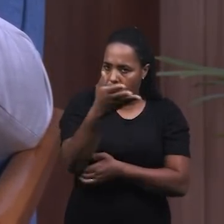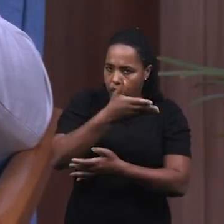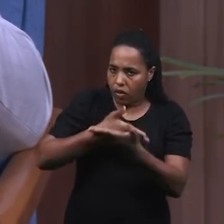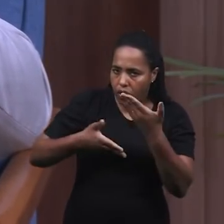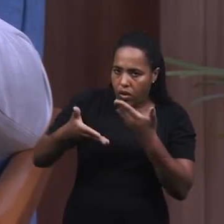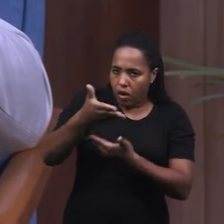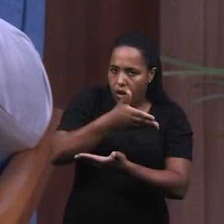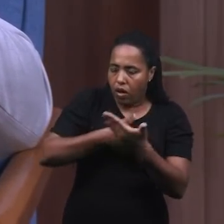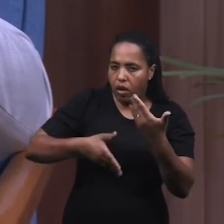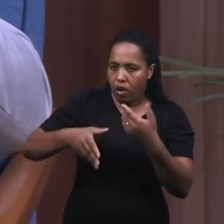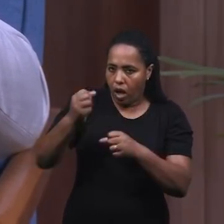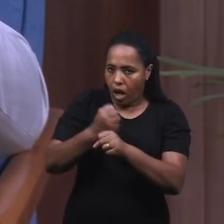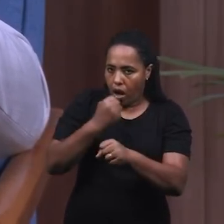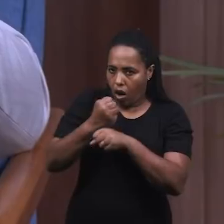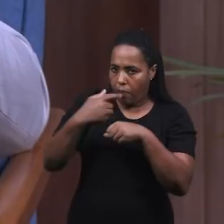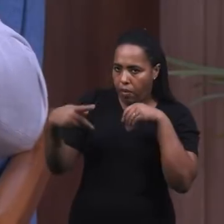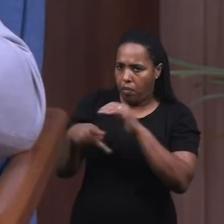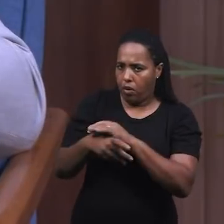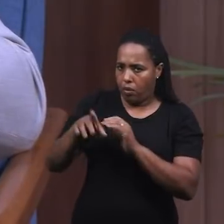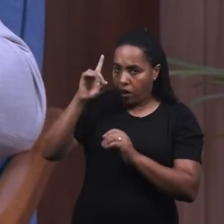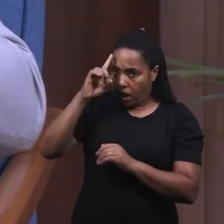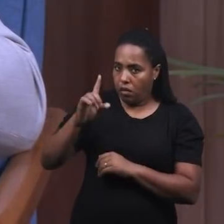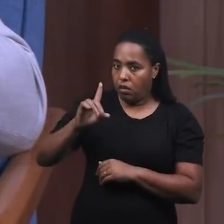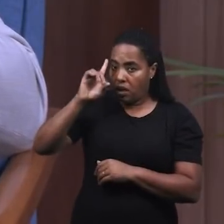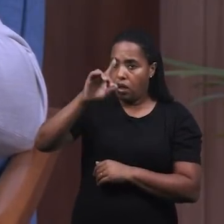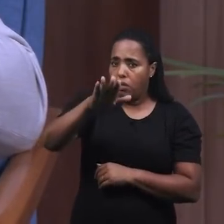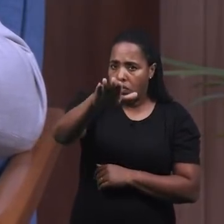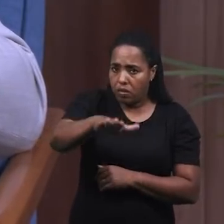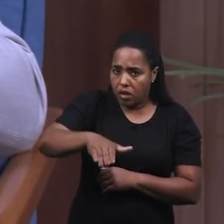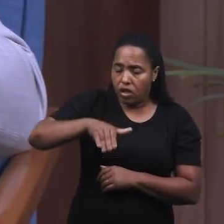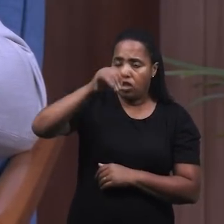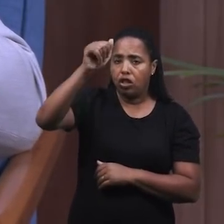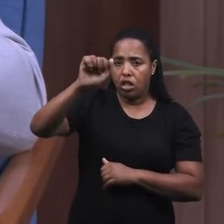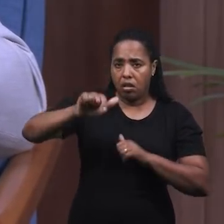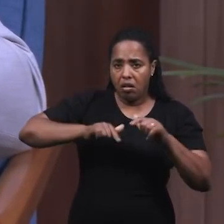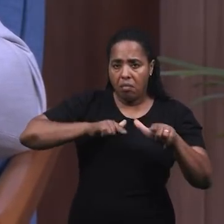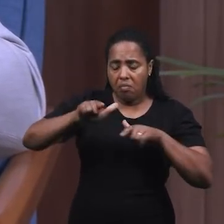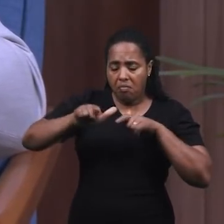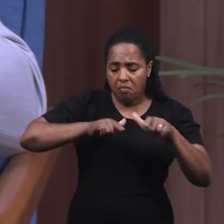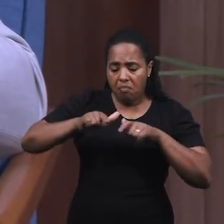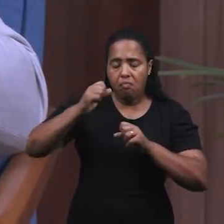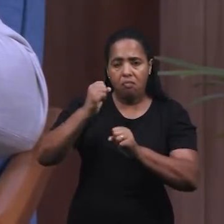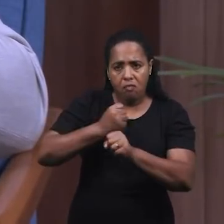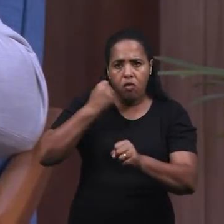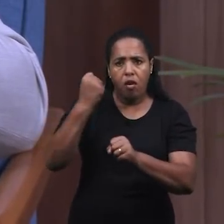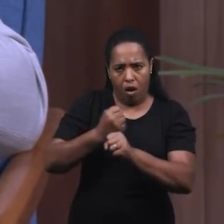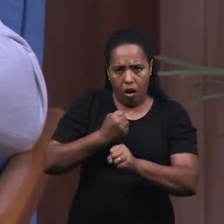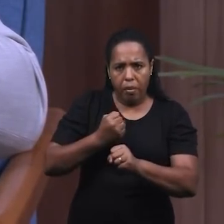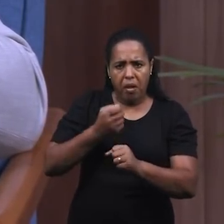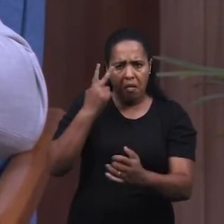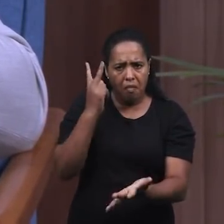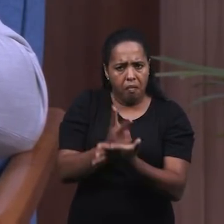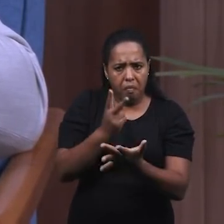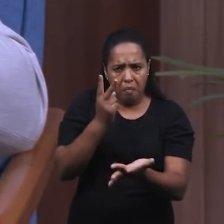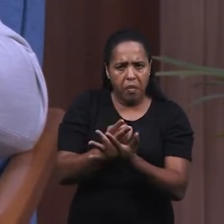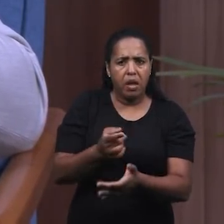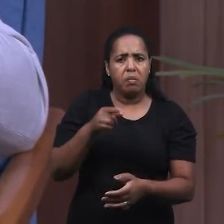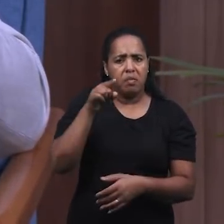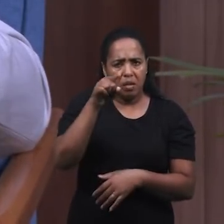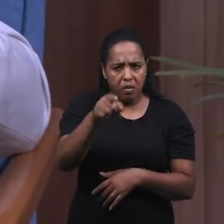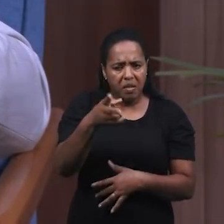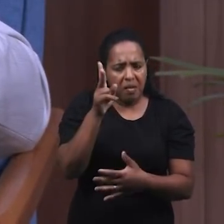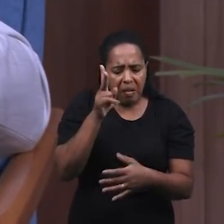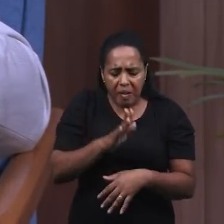na obra dele? Deus está te chamando para realizar sua grande obra, mesmo que você seja ainda